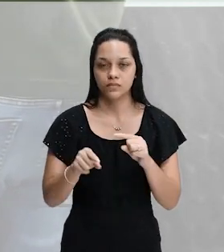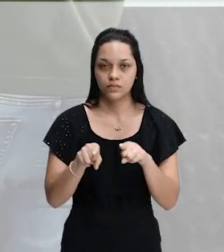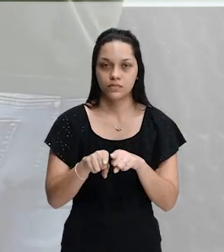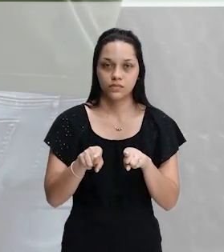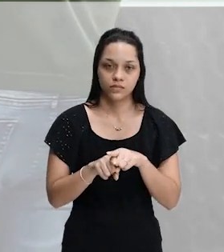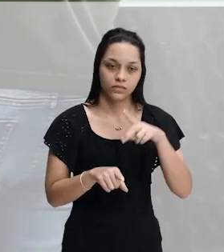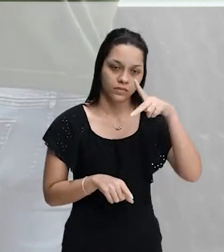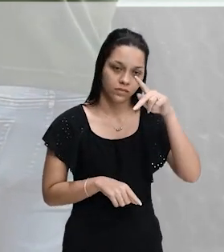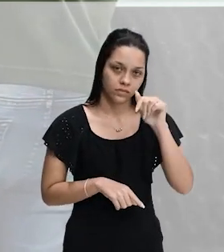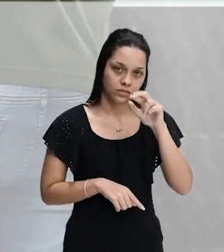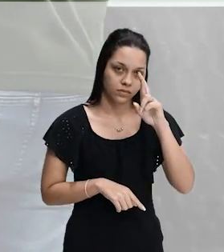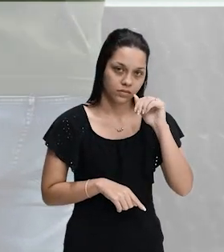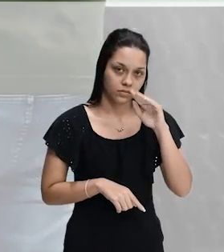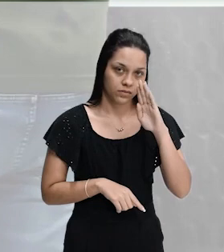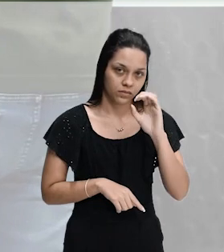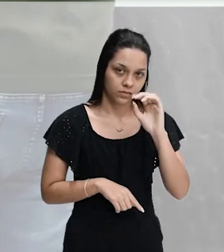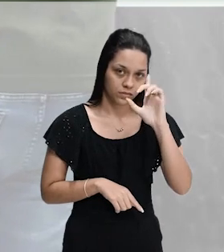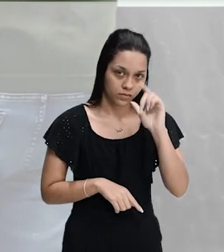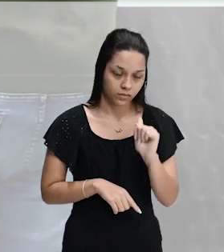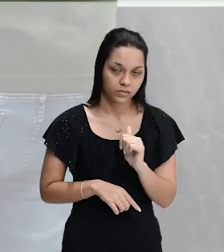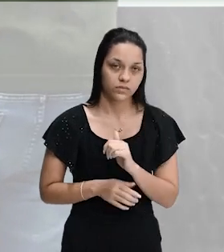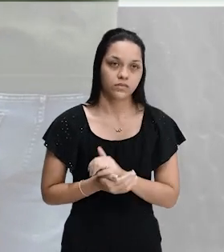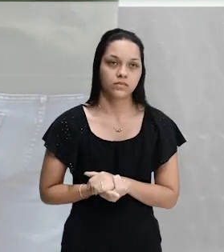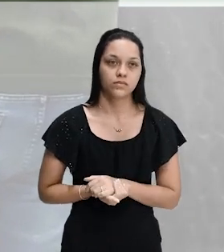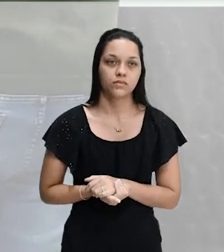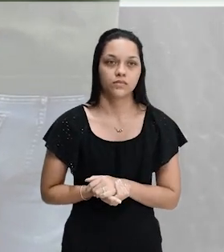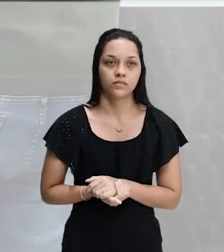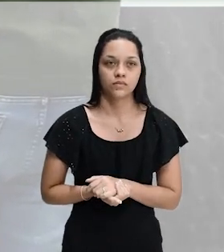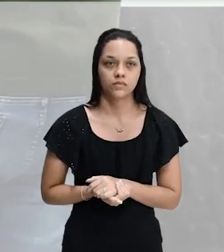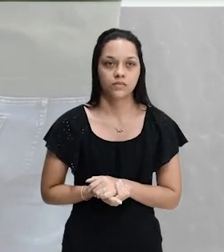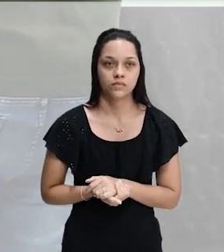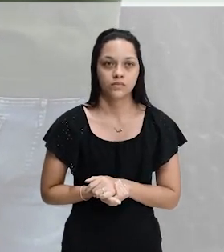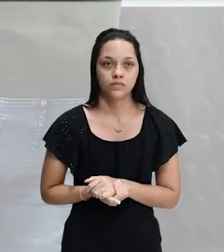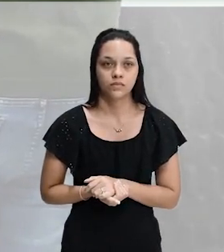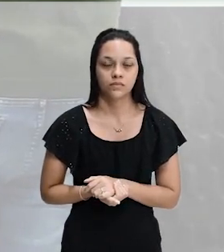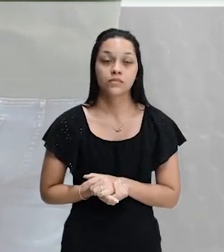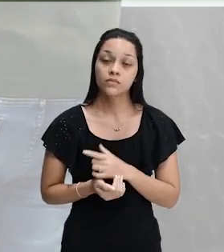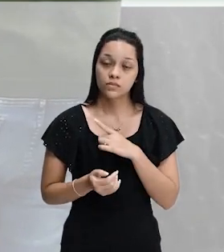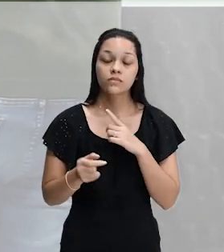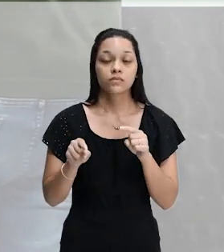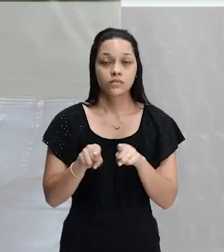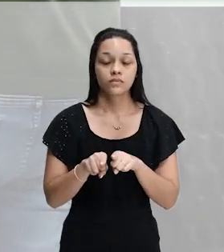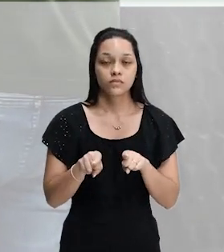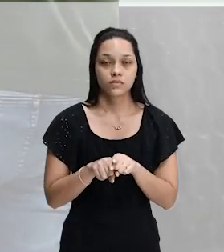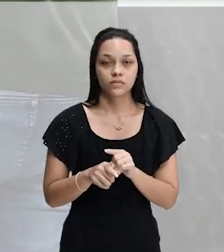uma parábola. Olha só, gente. Uma parábola também.